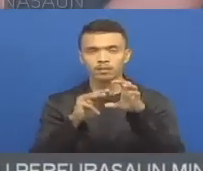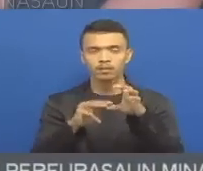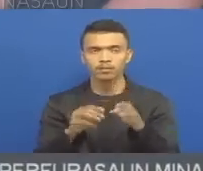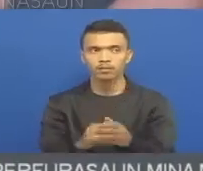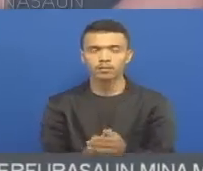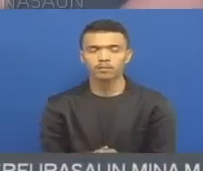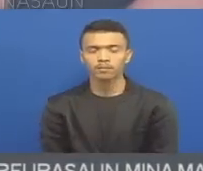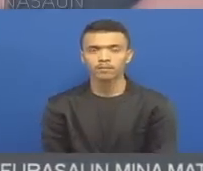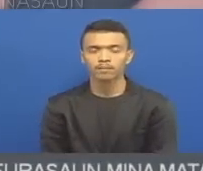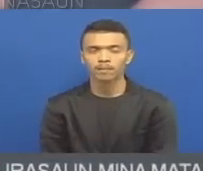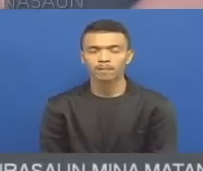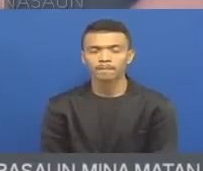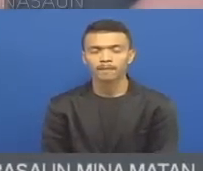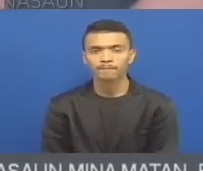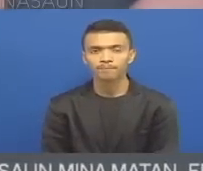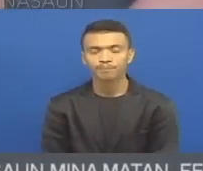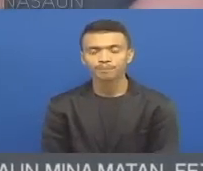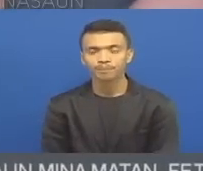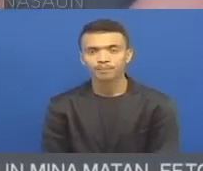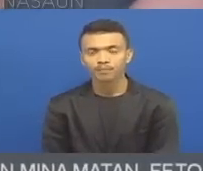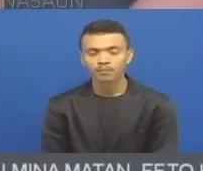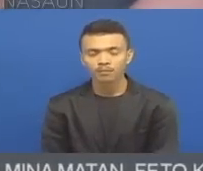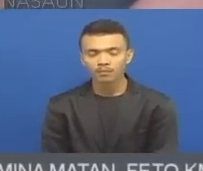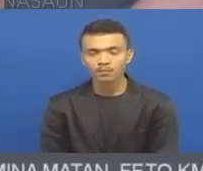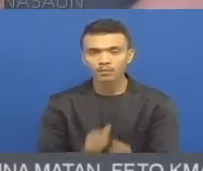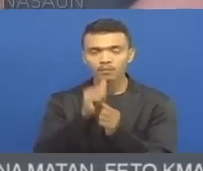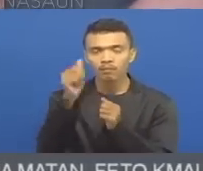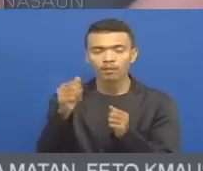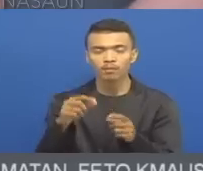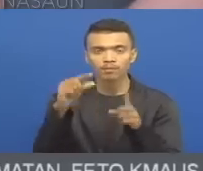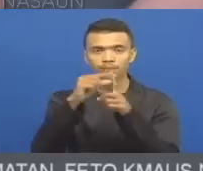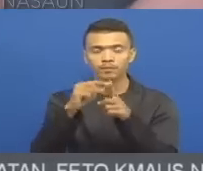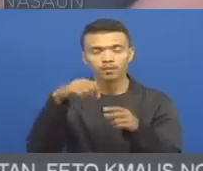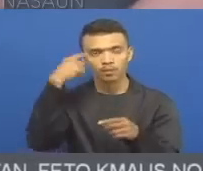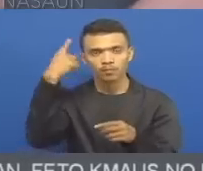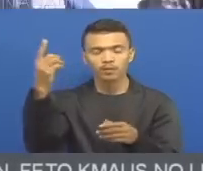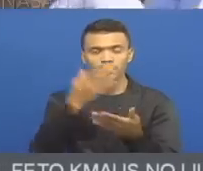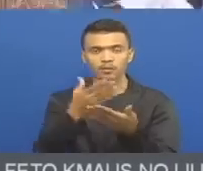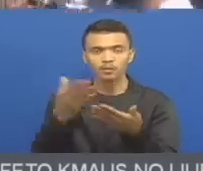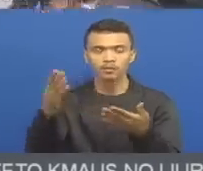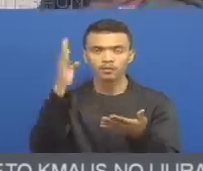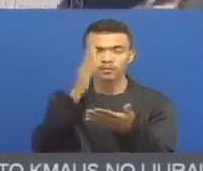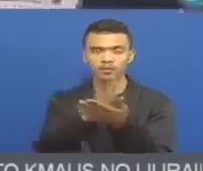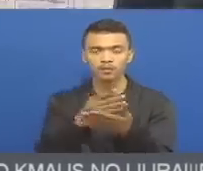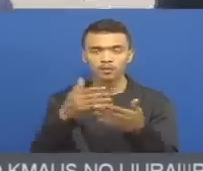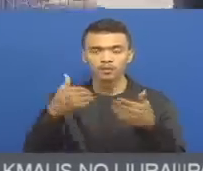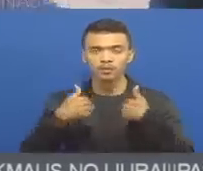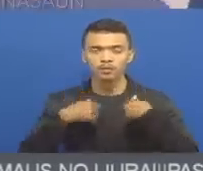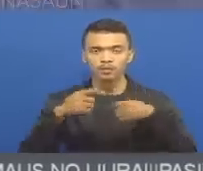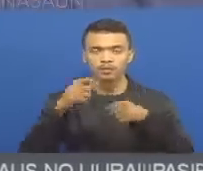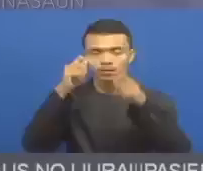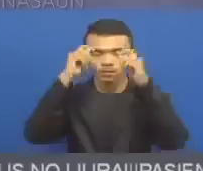e o território de Timor-Leste não compreende o dia quando você sancia o contrabando e o Timor-Leste.